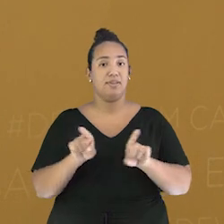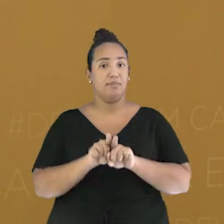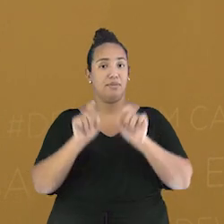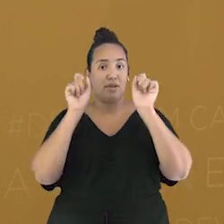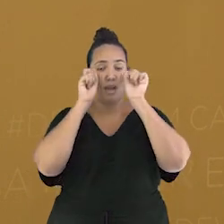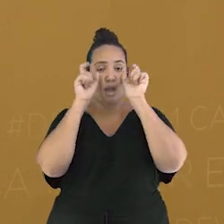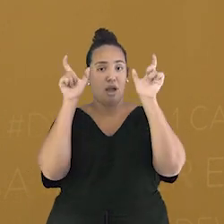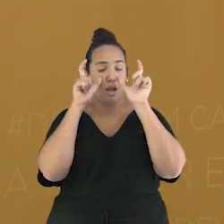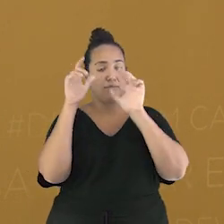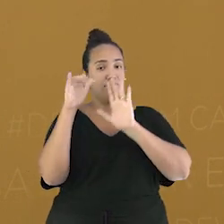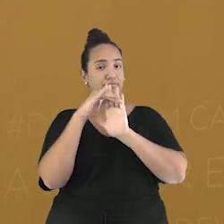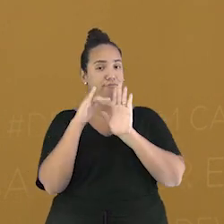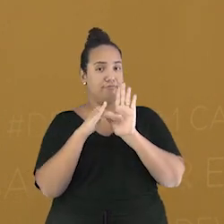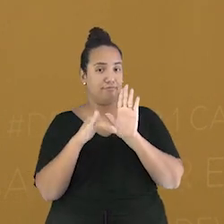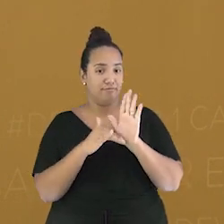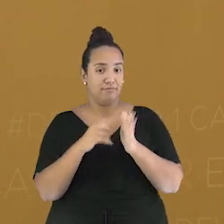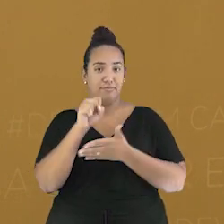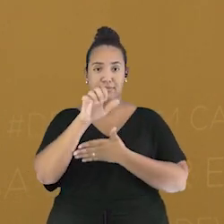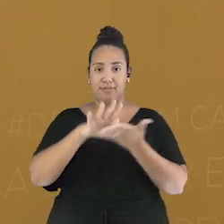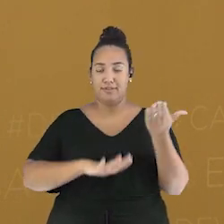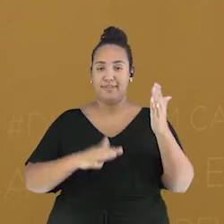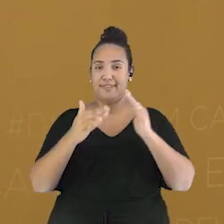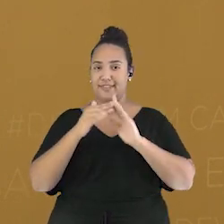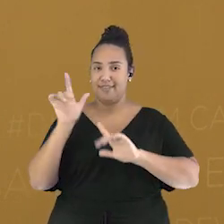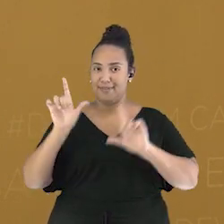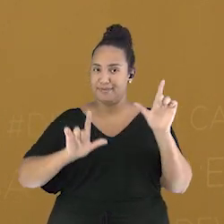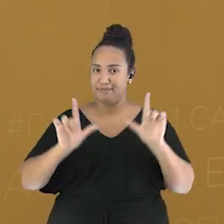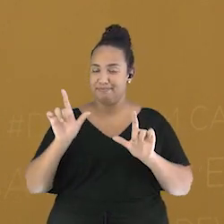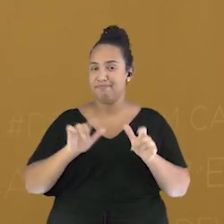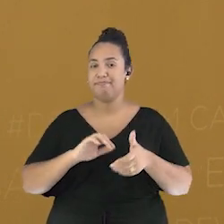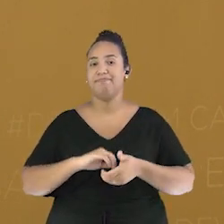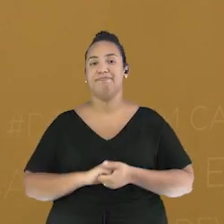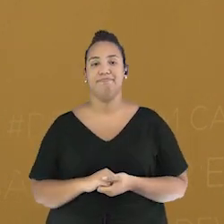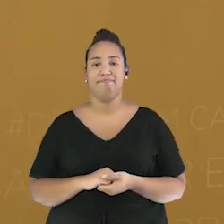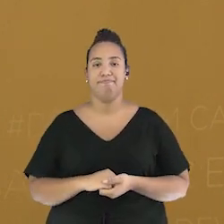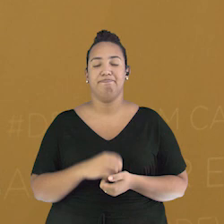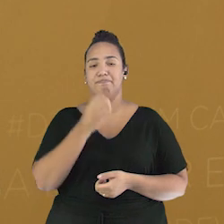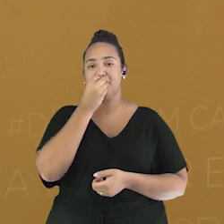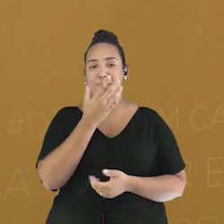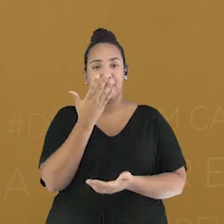fiquem atentos à nossa programação do Dever em Casa na TV.